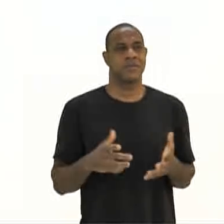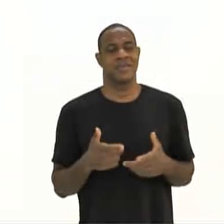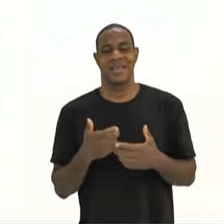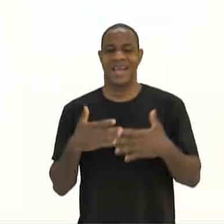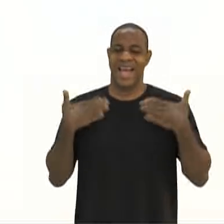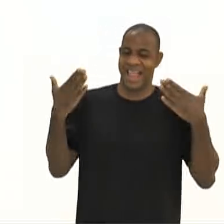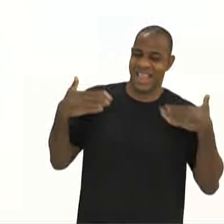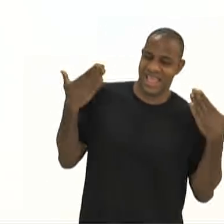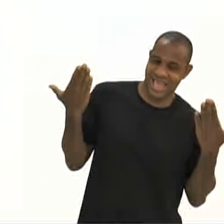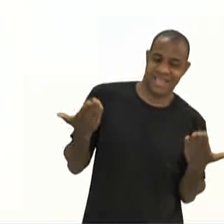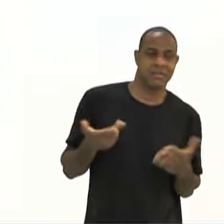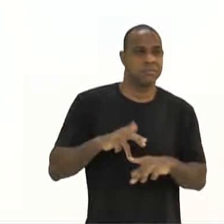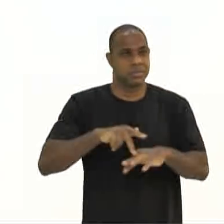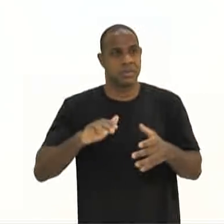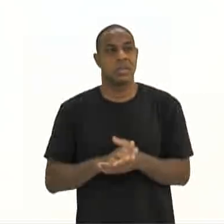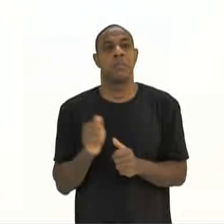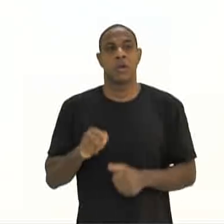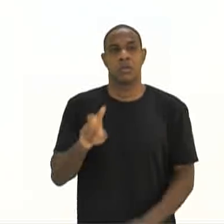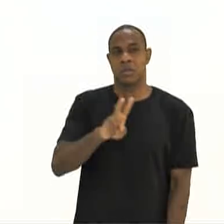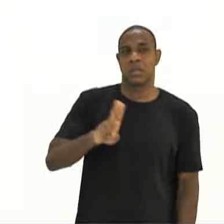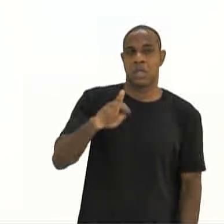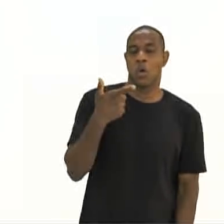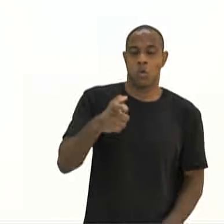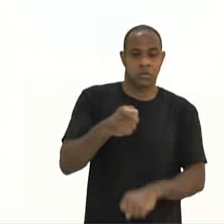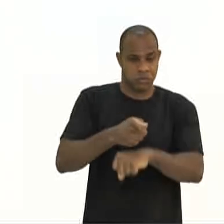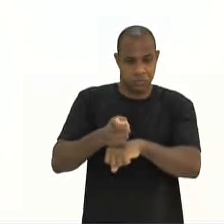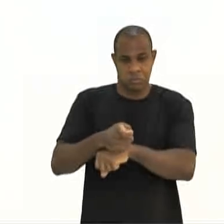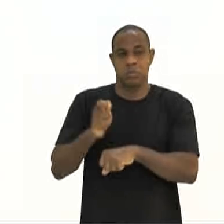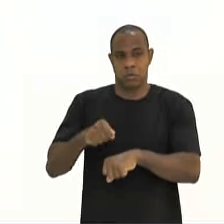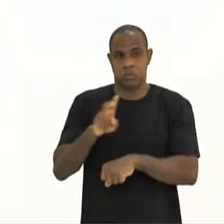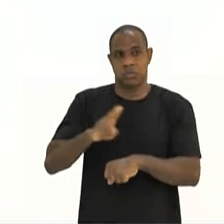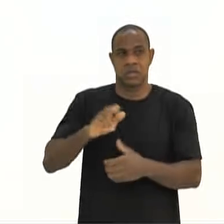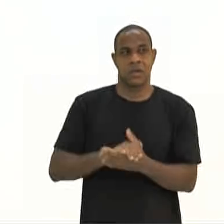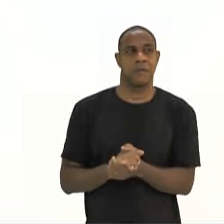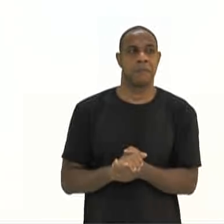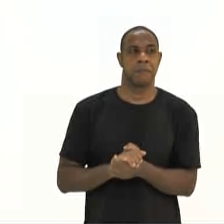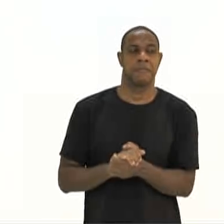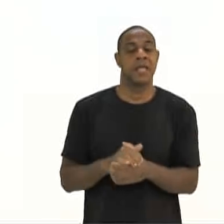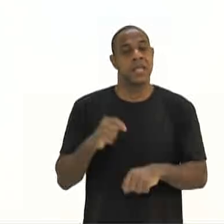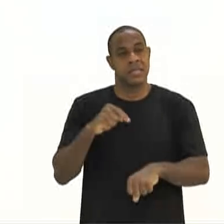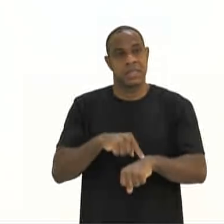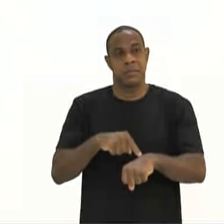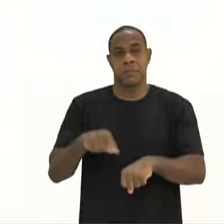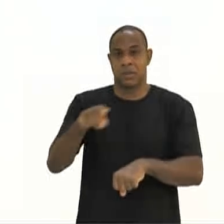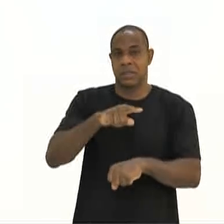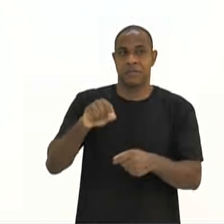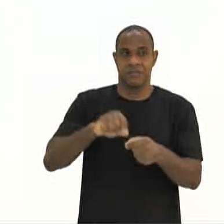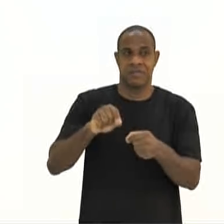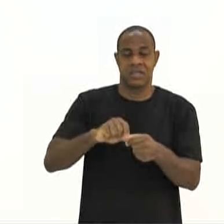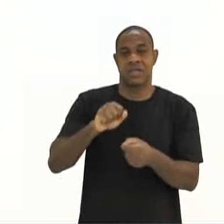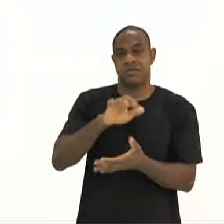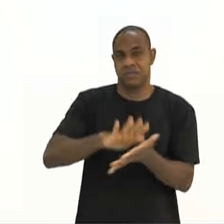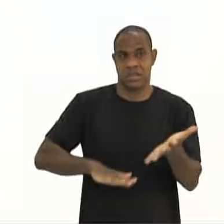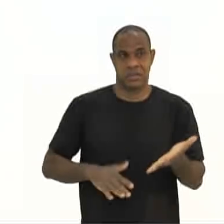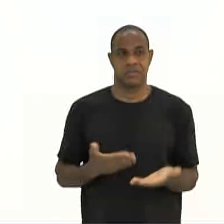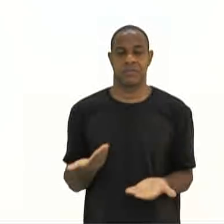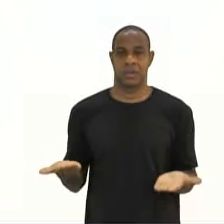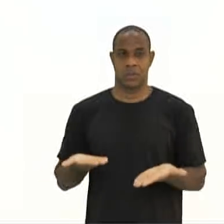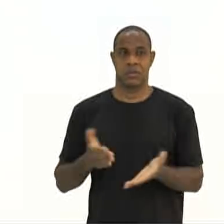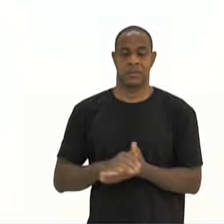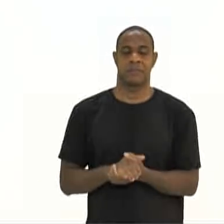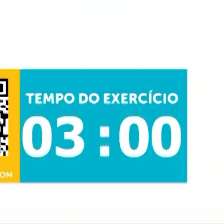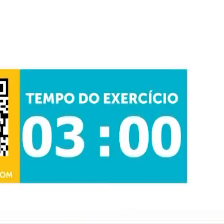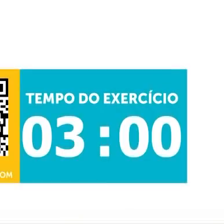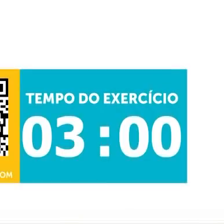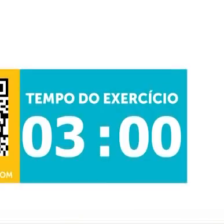divertidos, ok? Vocês podem utilizar outros adjetivos também. Então, um tempo para esse exercício aí de produção escrita.